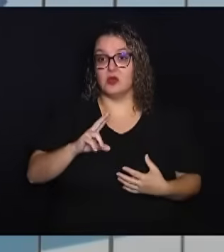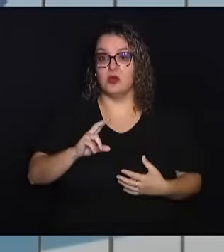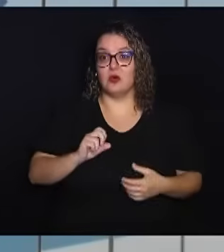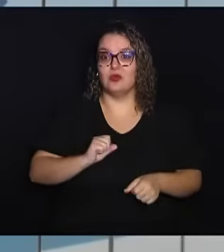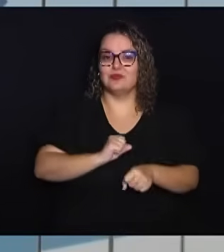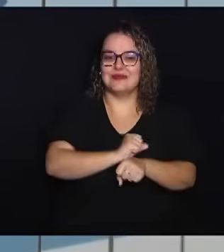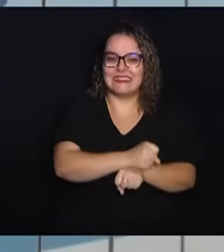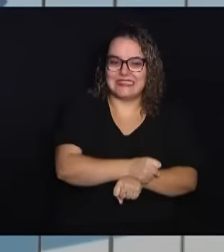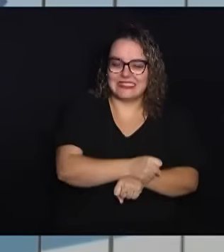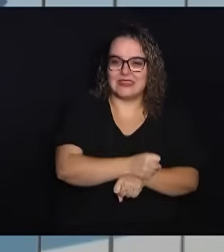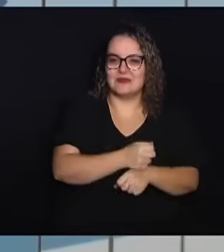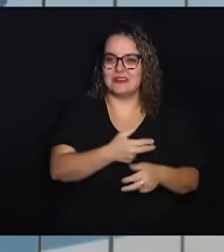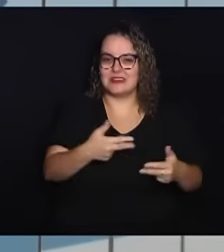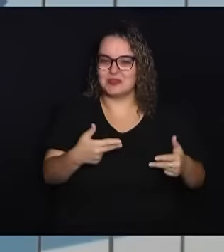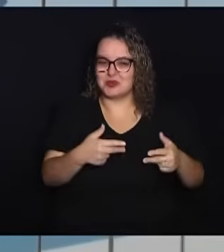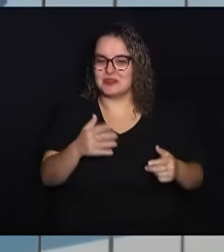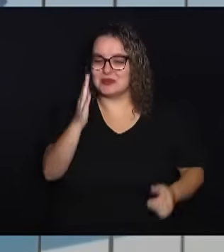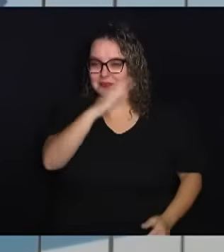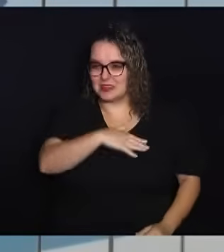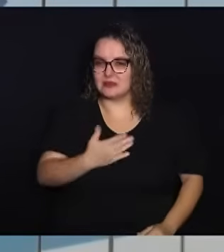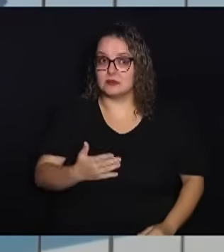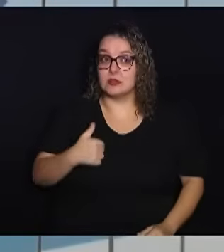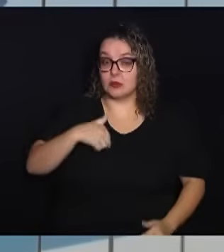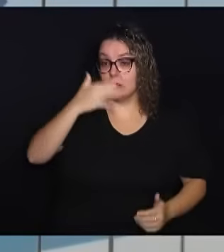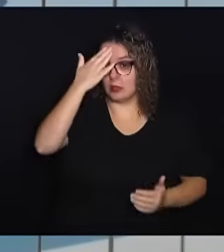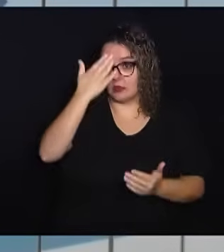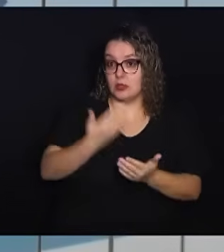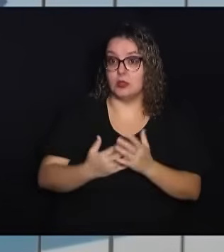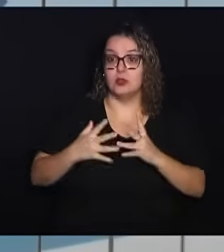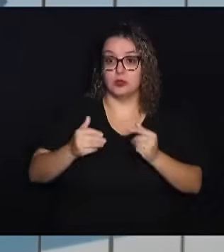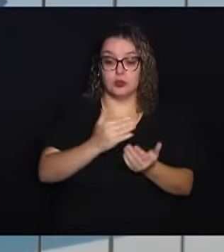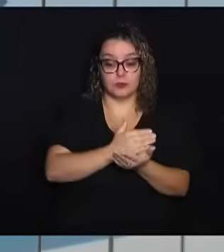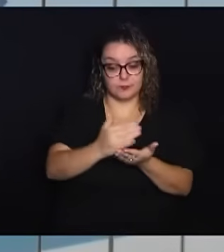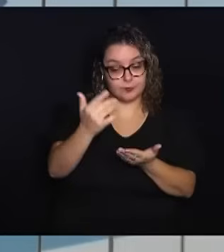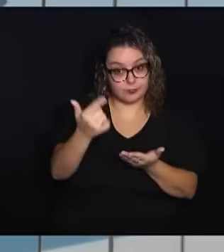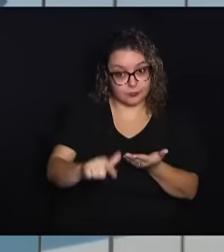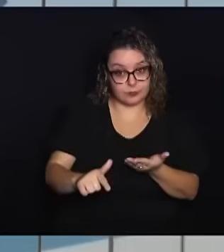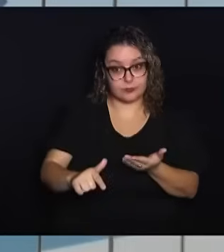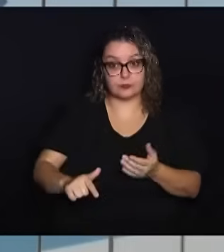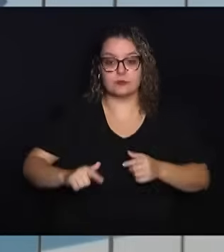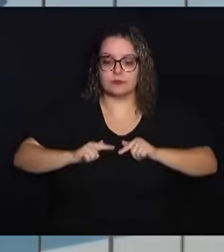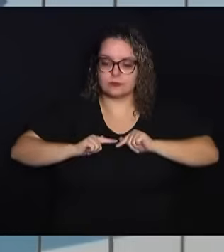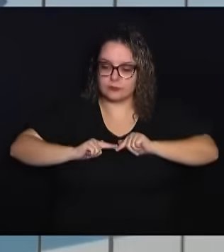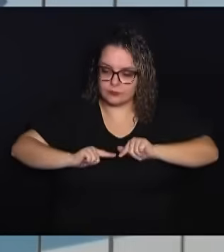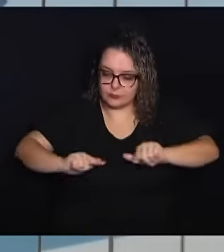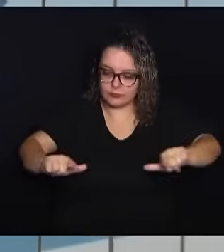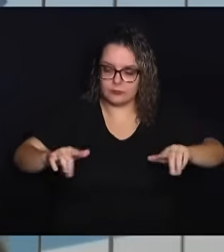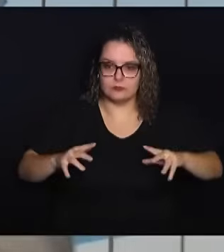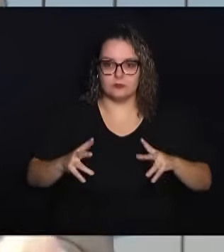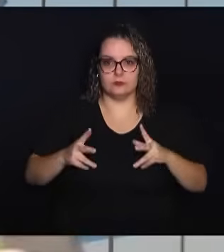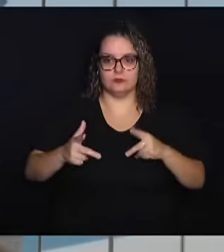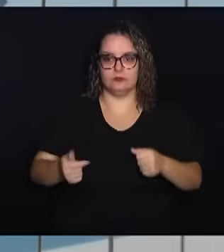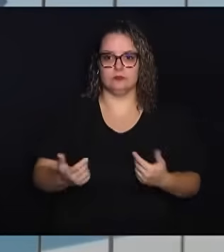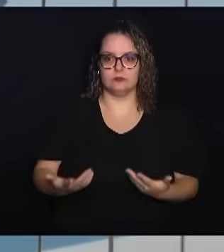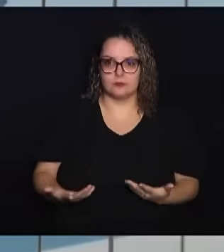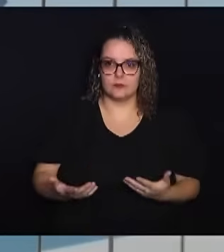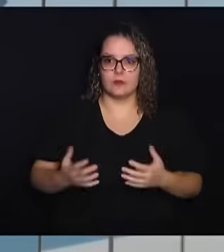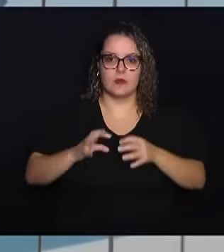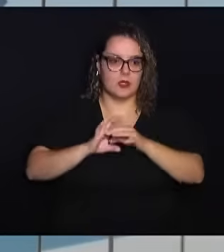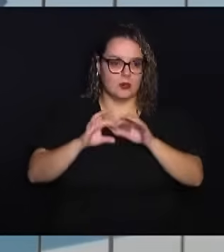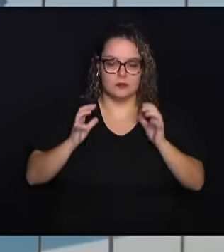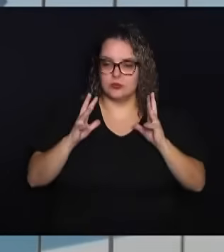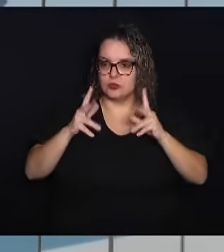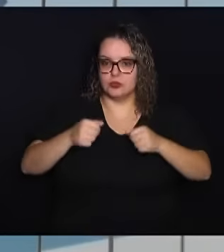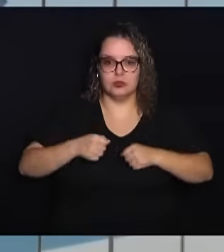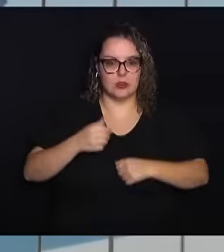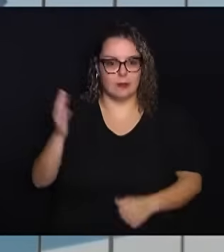dessas situações. Então acredito que todo renovo da vida, você limpa o seu terreno, se desprende